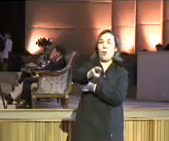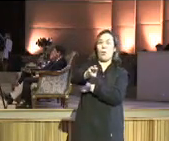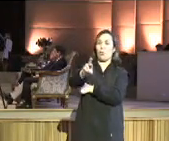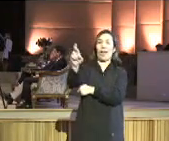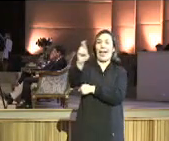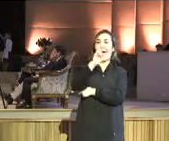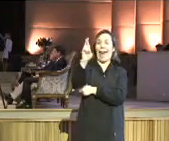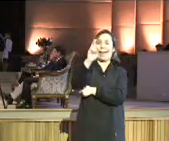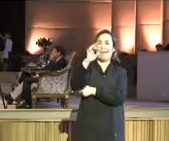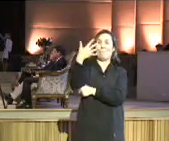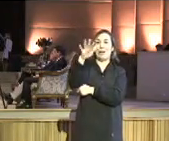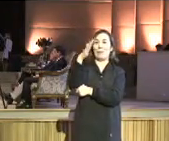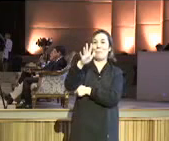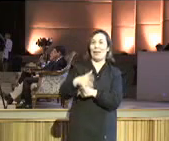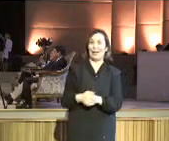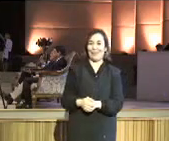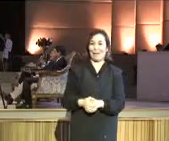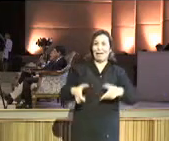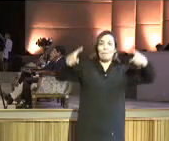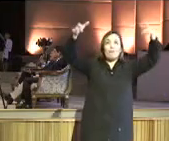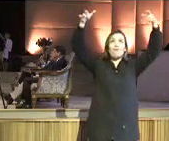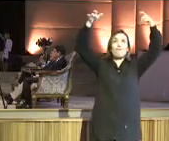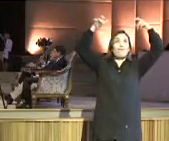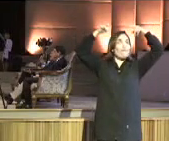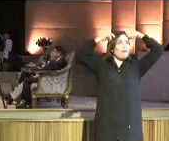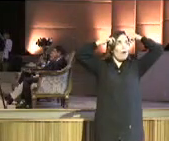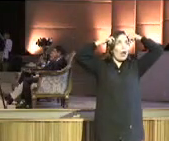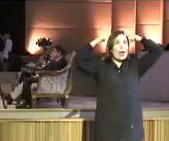5.217.504 reais na cabeça.